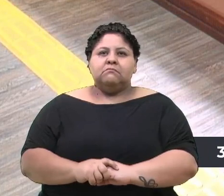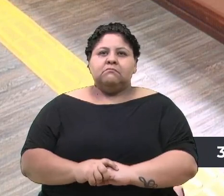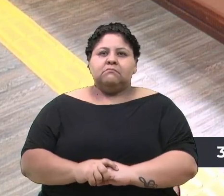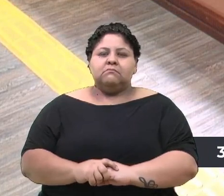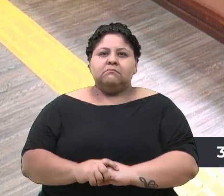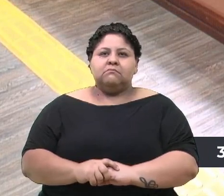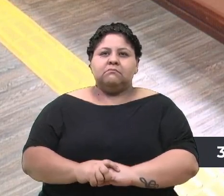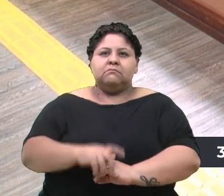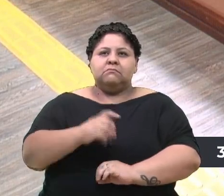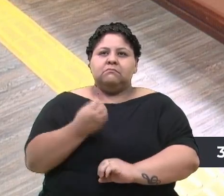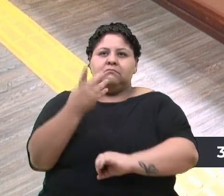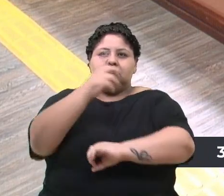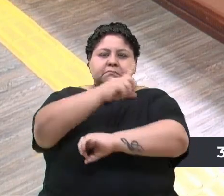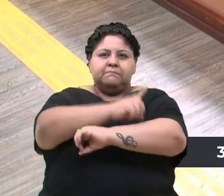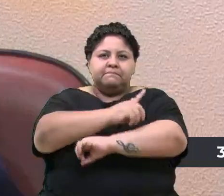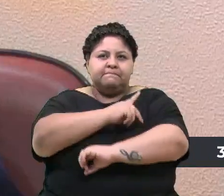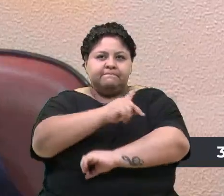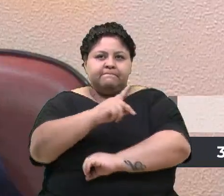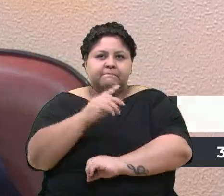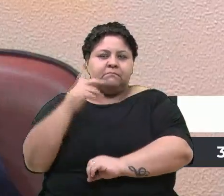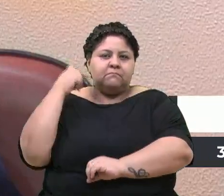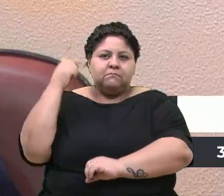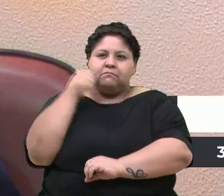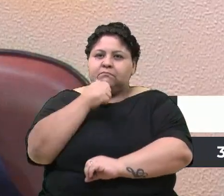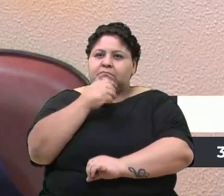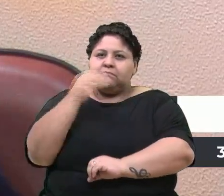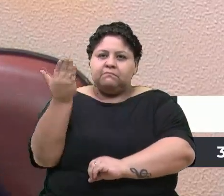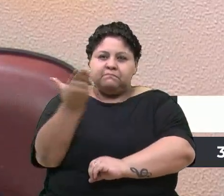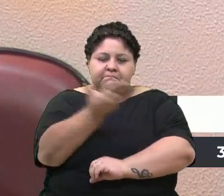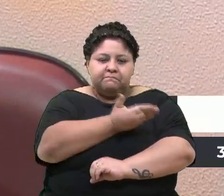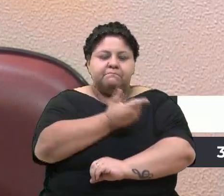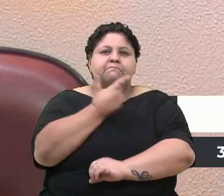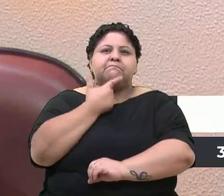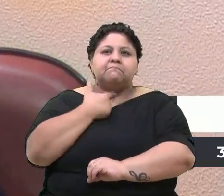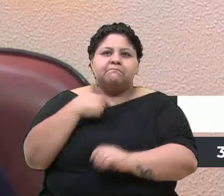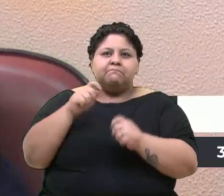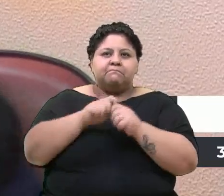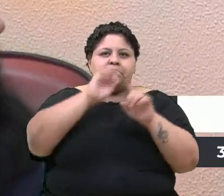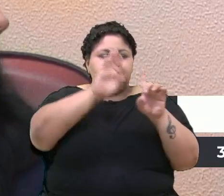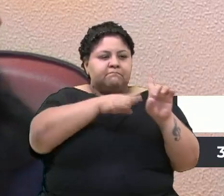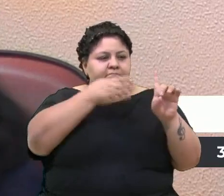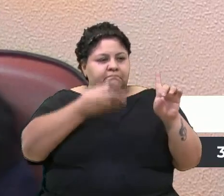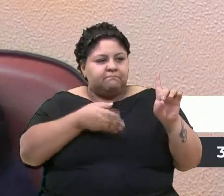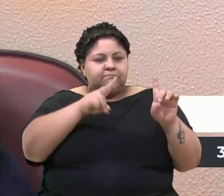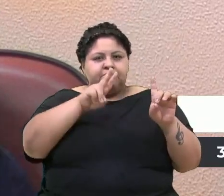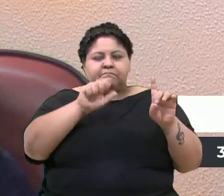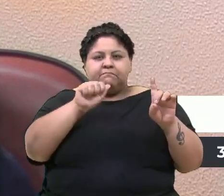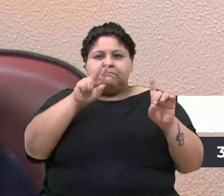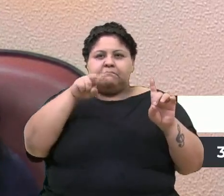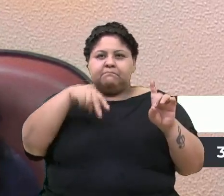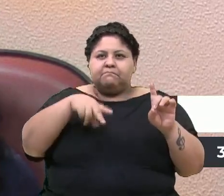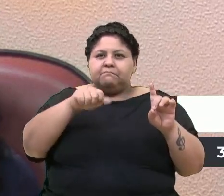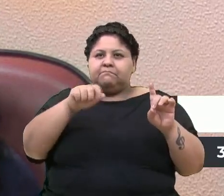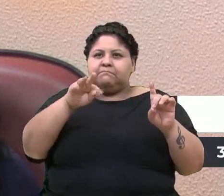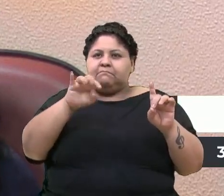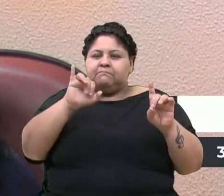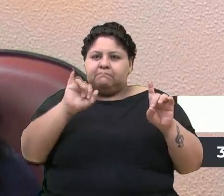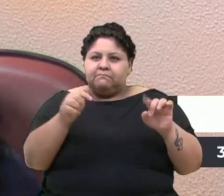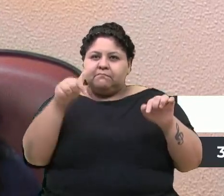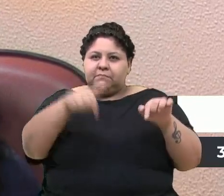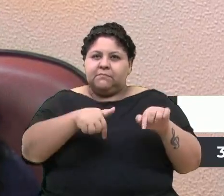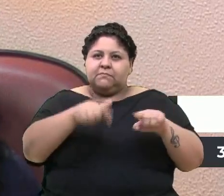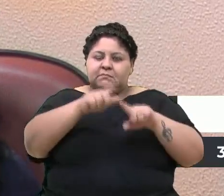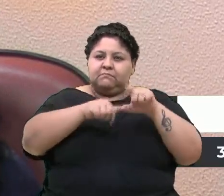Dia, senhor presidente, senhoras e senhores vereadores. Gostaria, então, de fazer uma homenagem à Avante Imóveis, que está completando 20 anos nesse